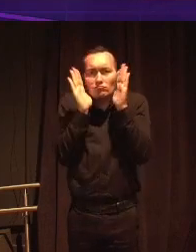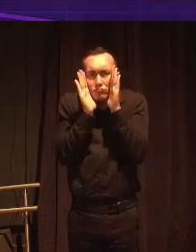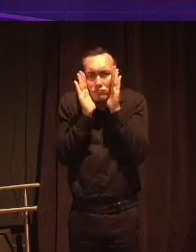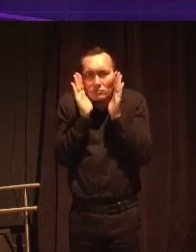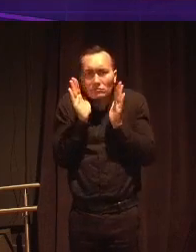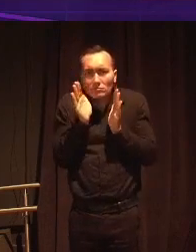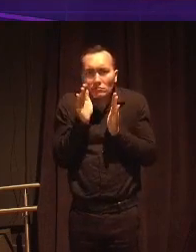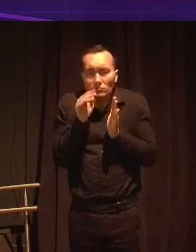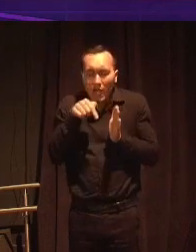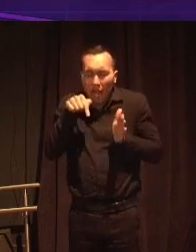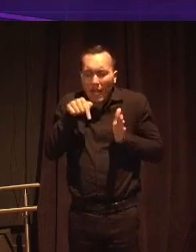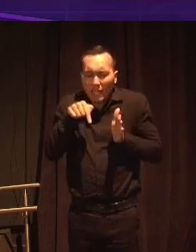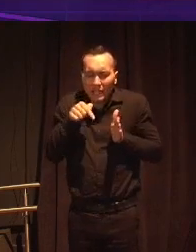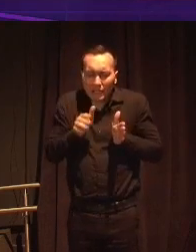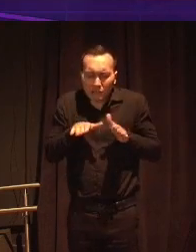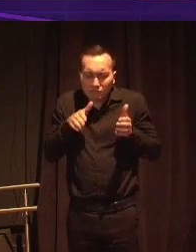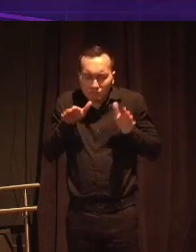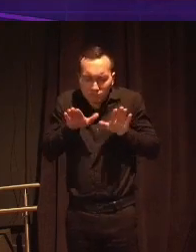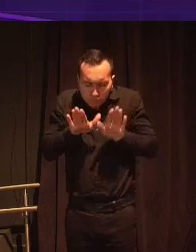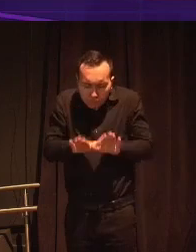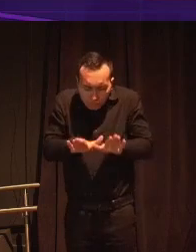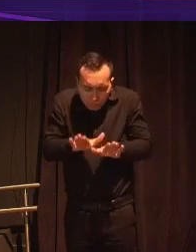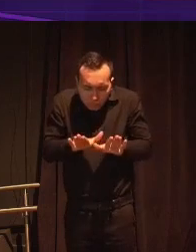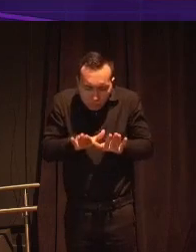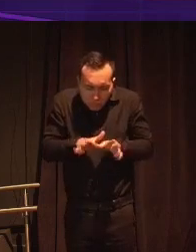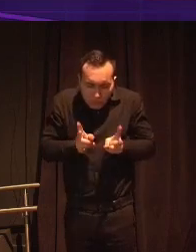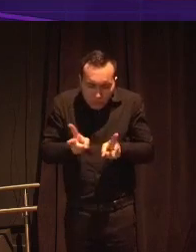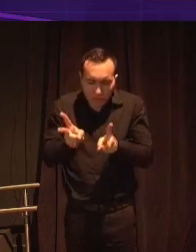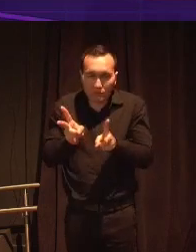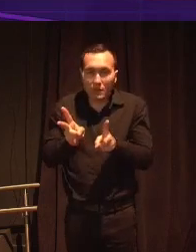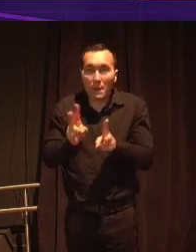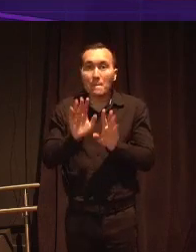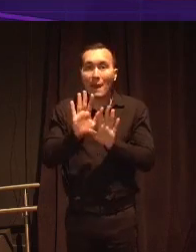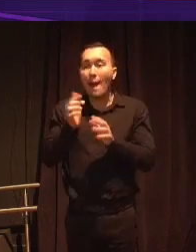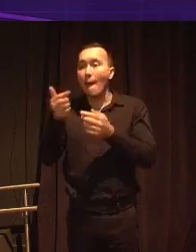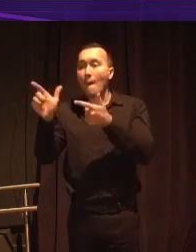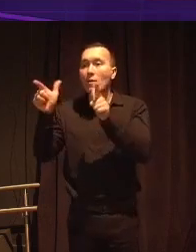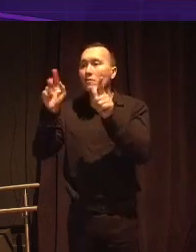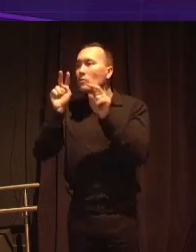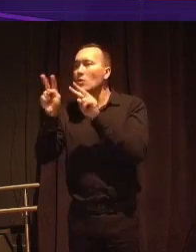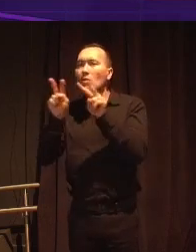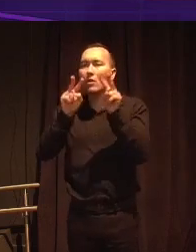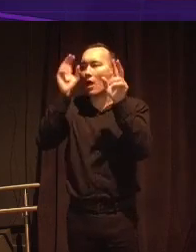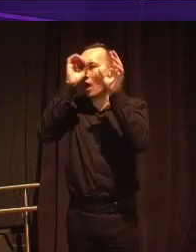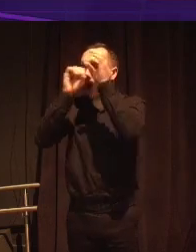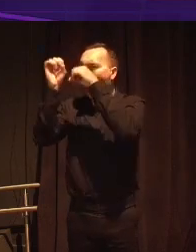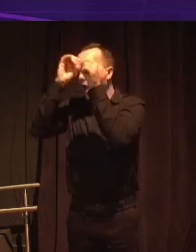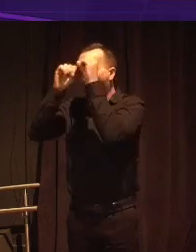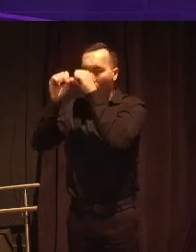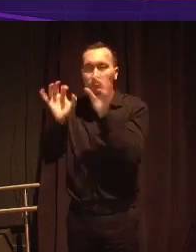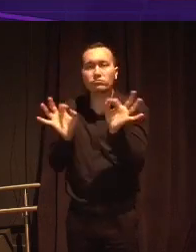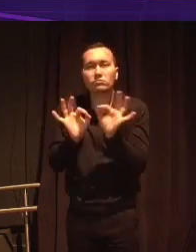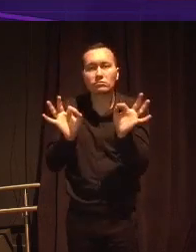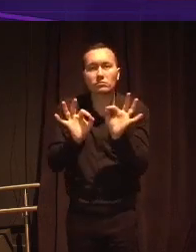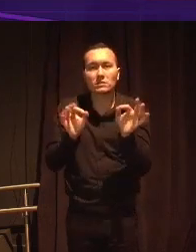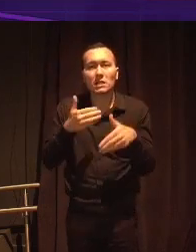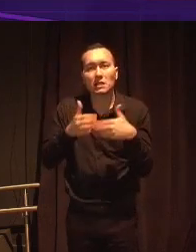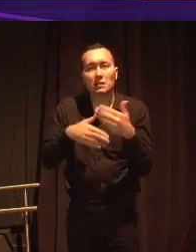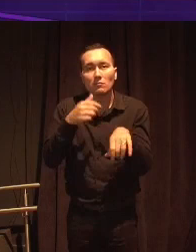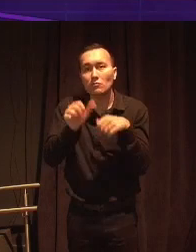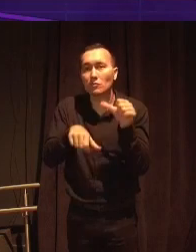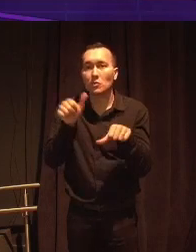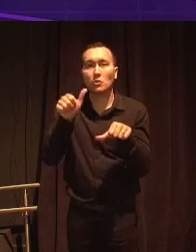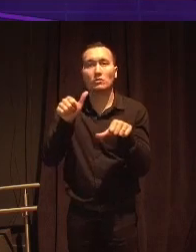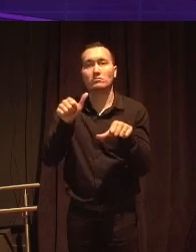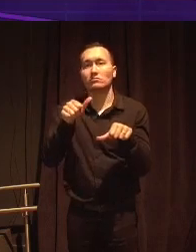mente para aprender com o outro, a gente não cria espaço, a gente vai ser a mesma coisa sempre, né?